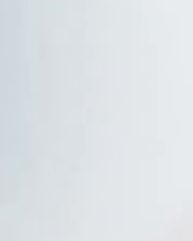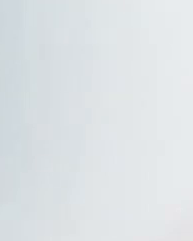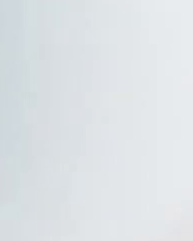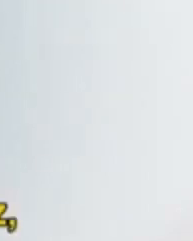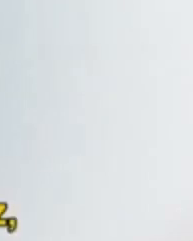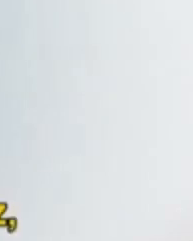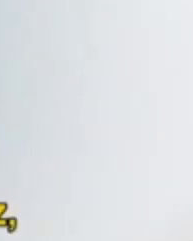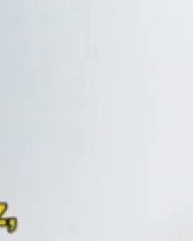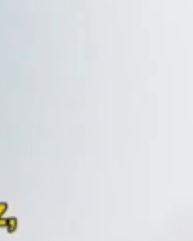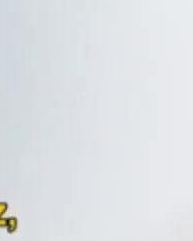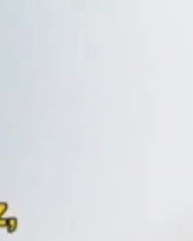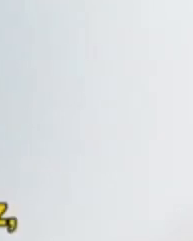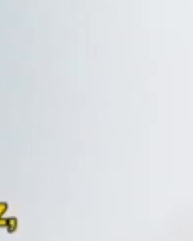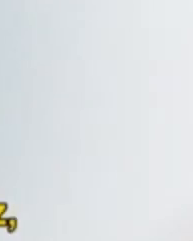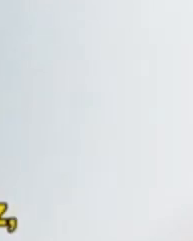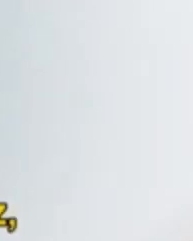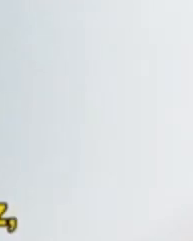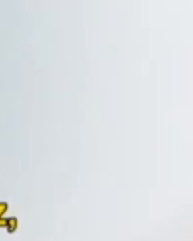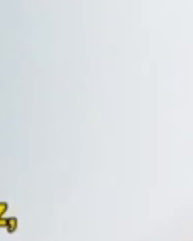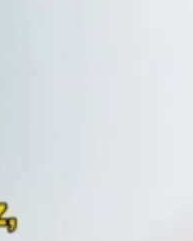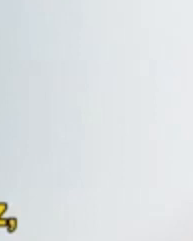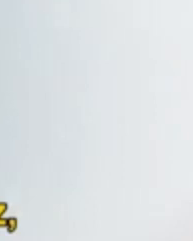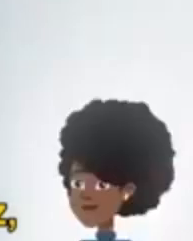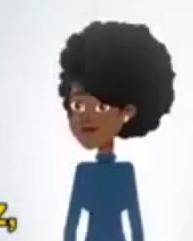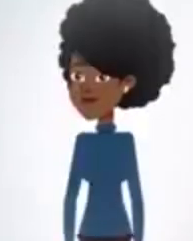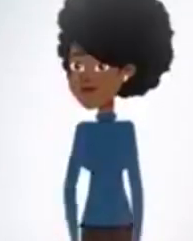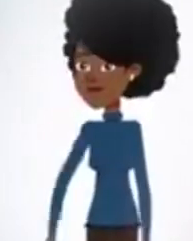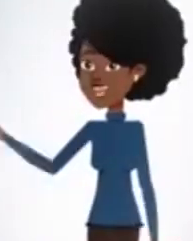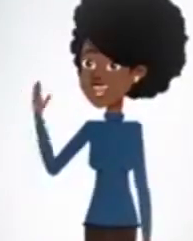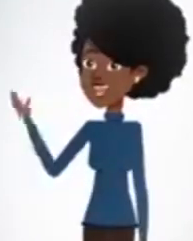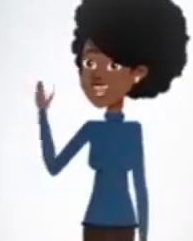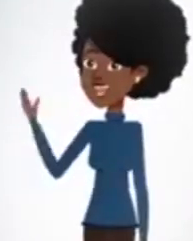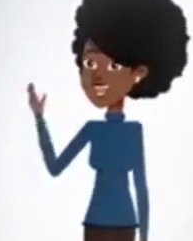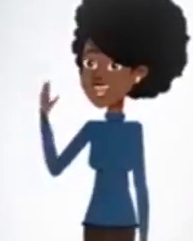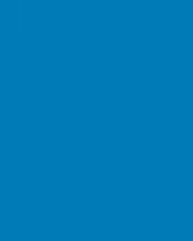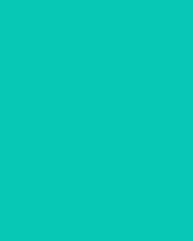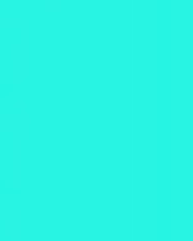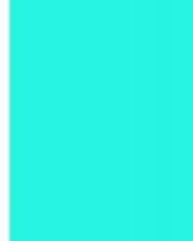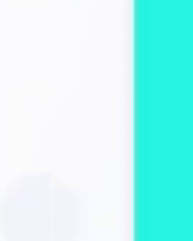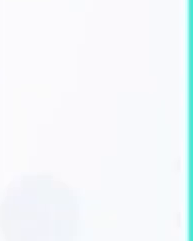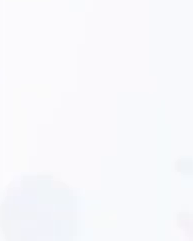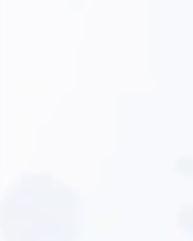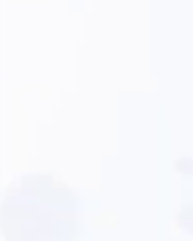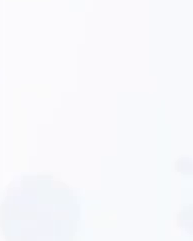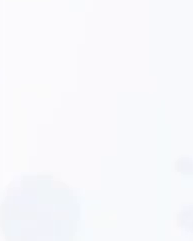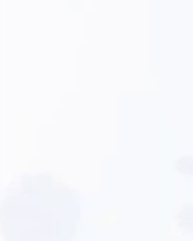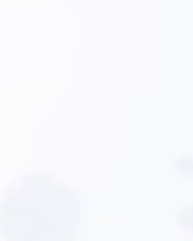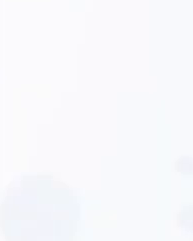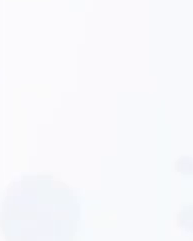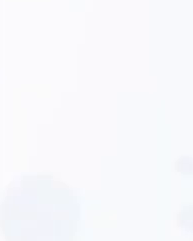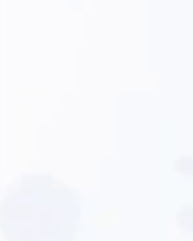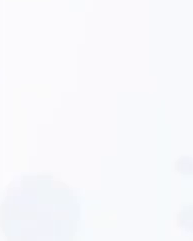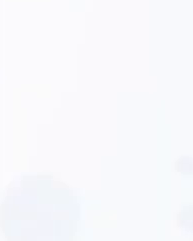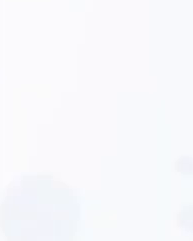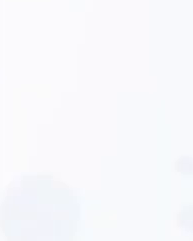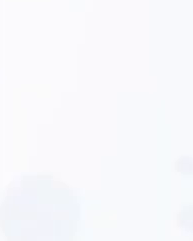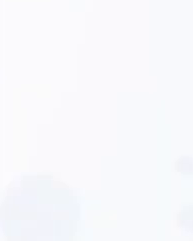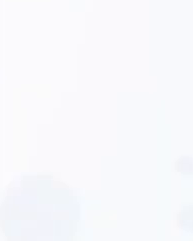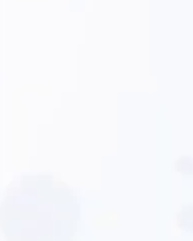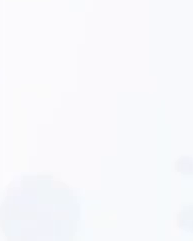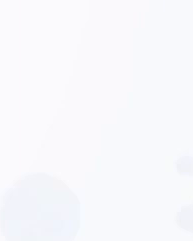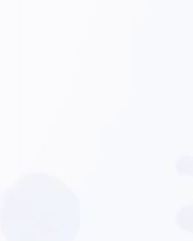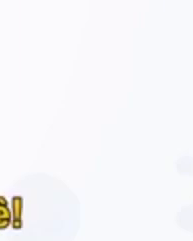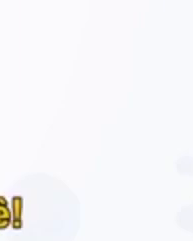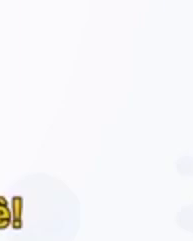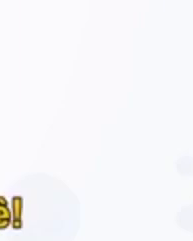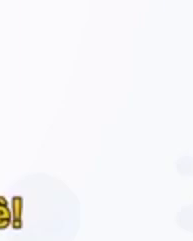pandemia. Agora, ela vai falar para vocês o que que ela faz. Não é, Bela? Oi, Alice. Oi, pessoal. Isso